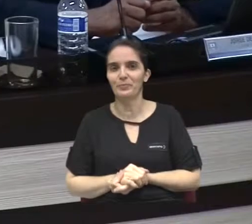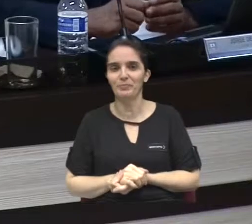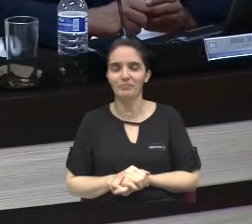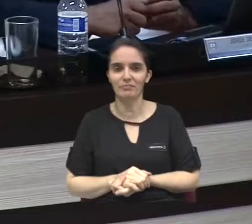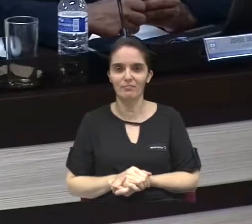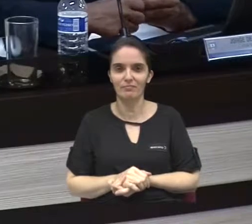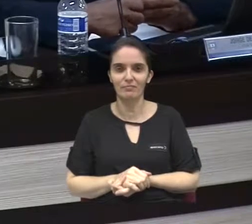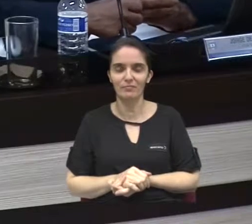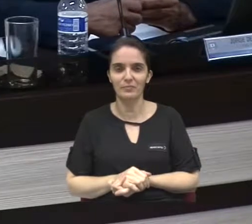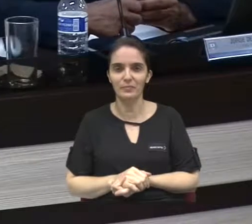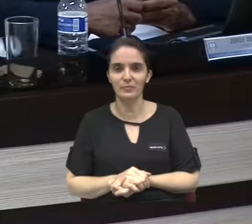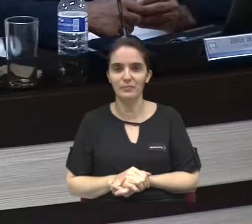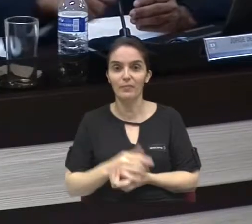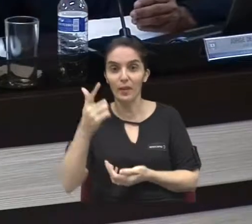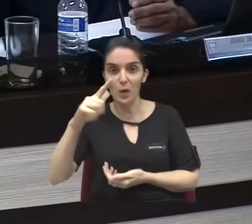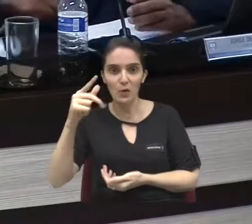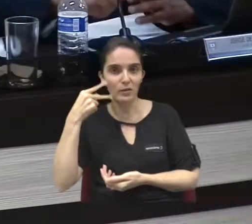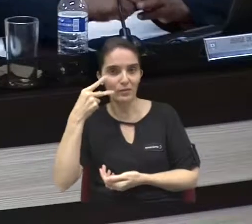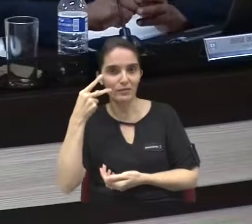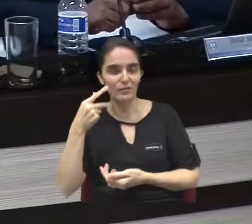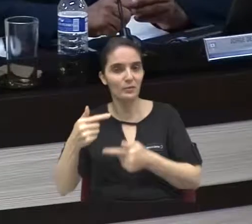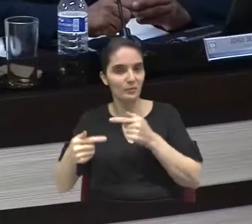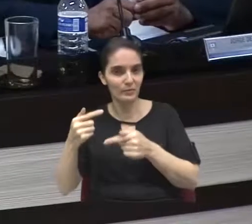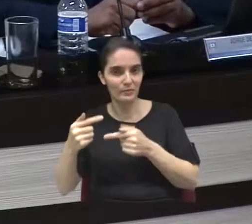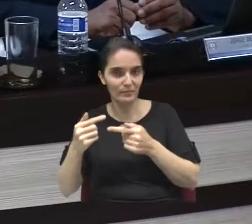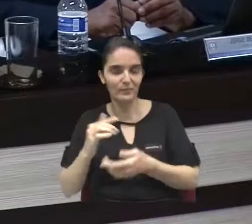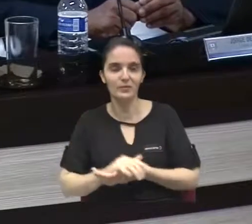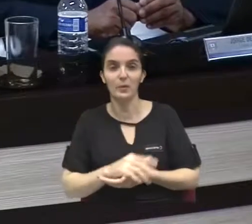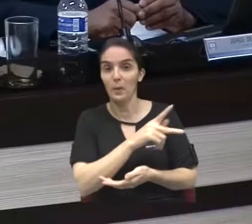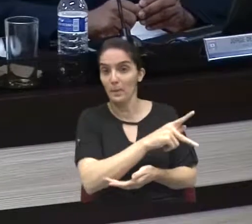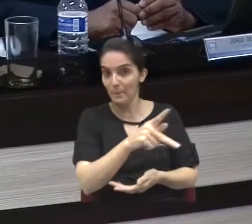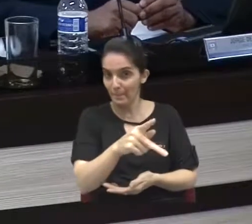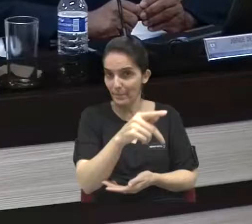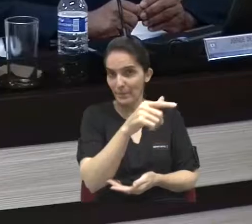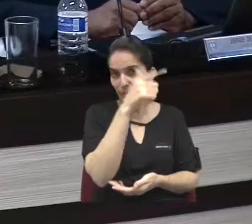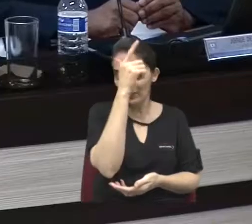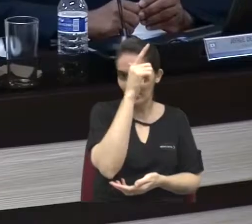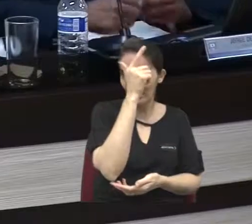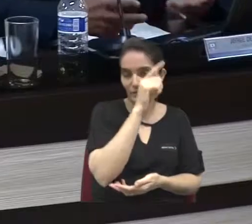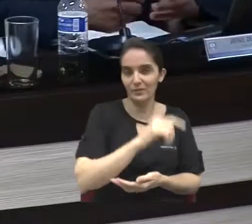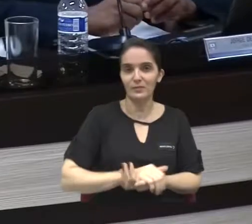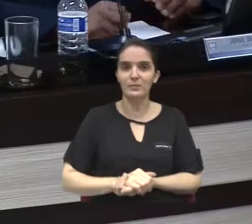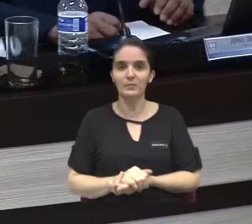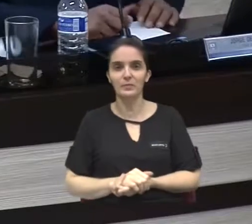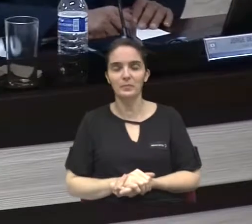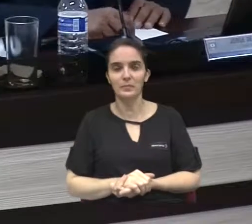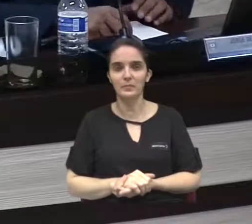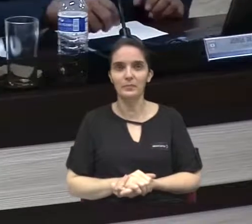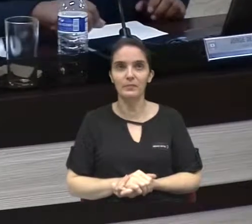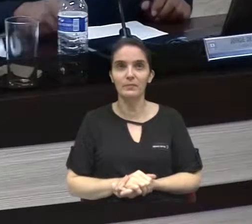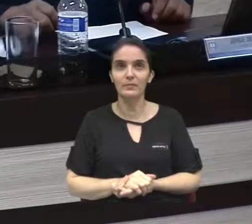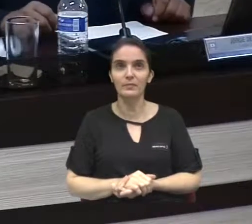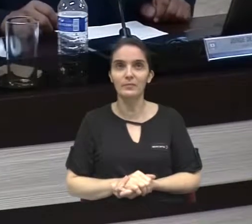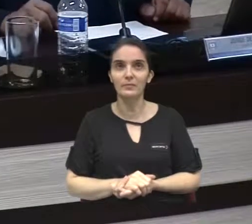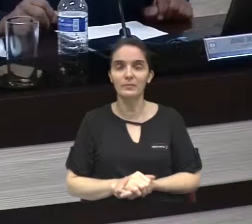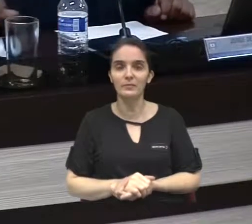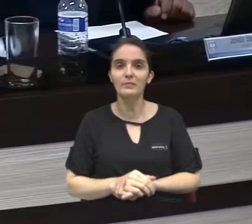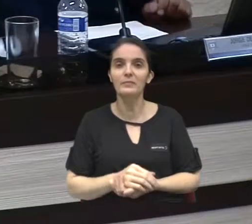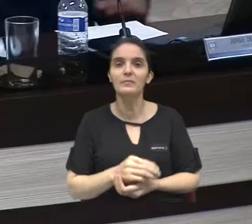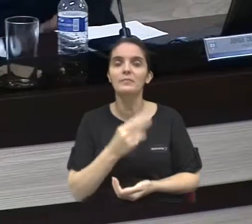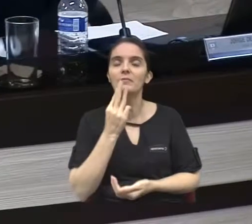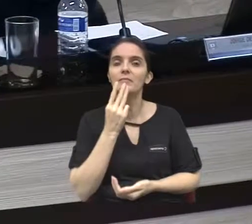Mais algum vereador deseja discutir a moção do presidente Sidney Pascotto? Eu gostaria, vereador Jorge. Para discutir, vereador Vaguinho de Santa